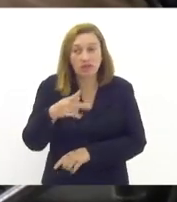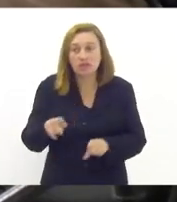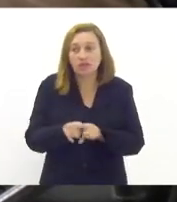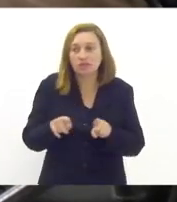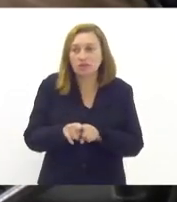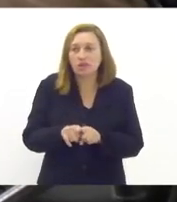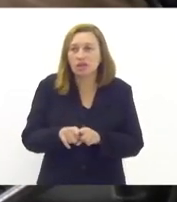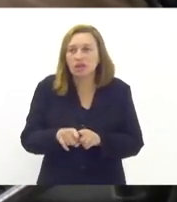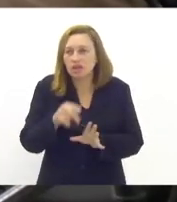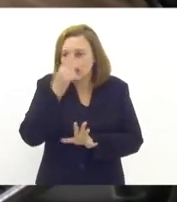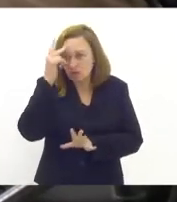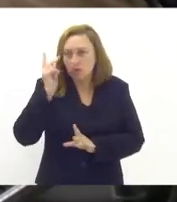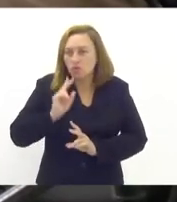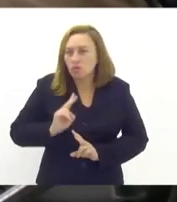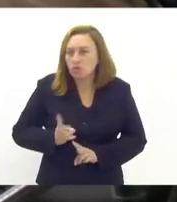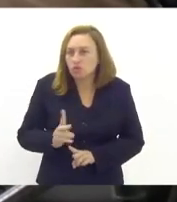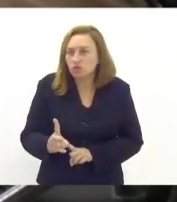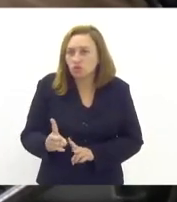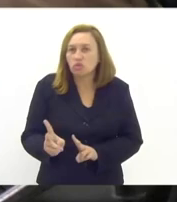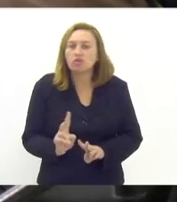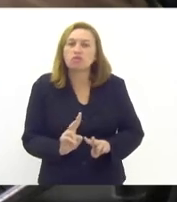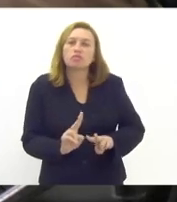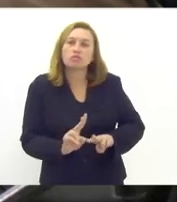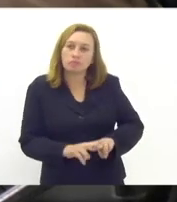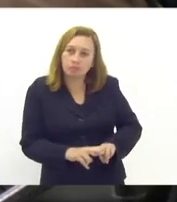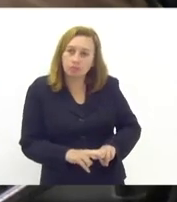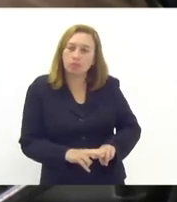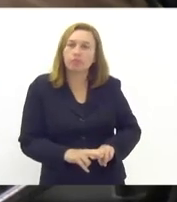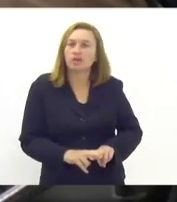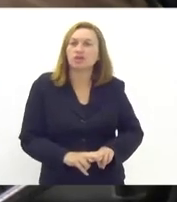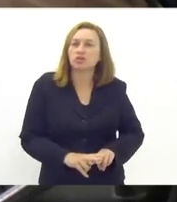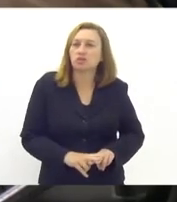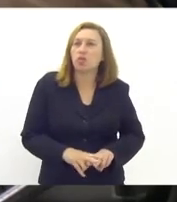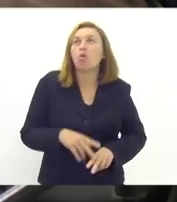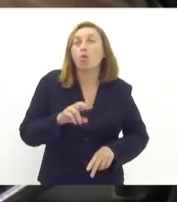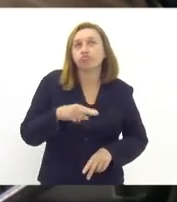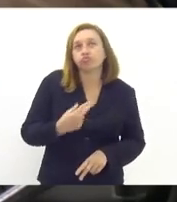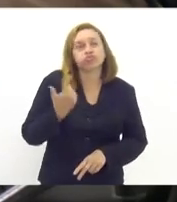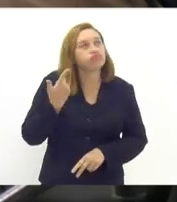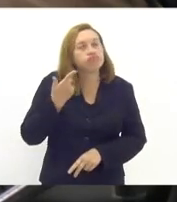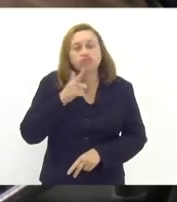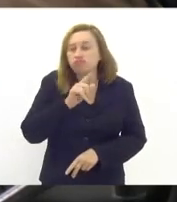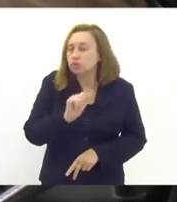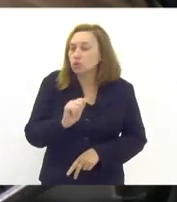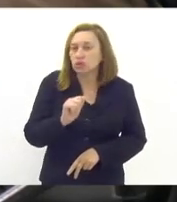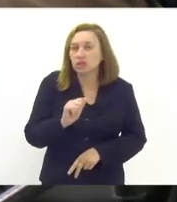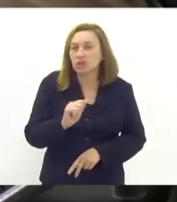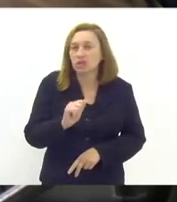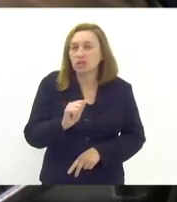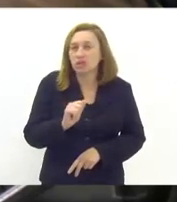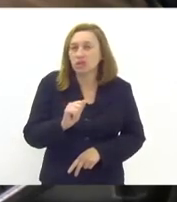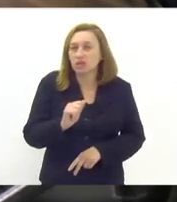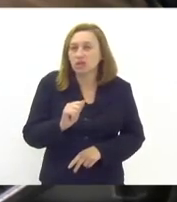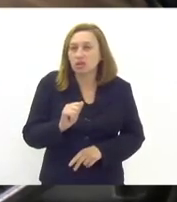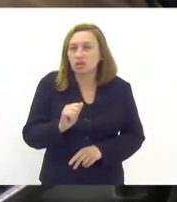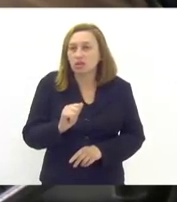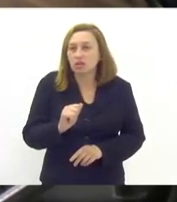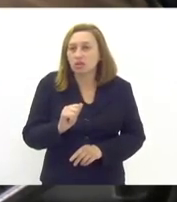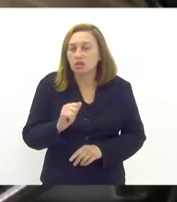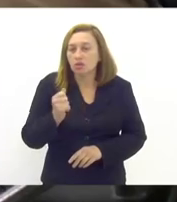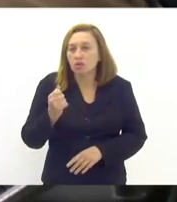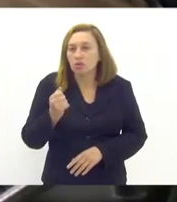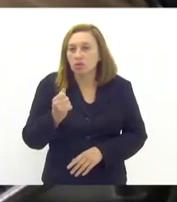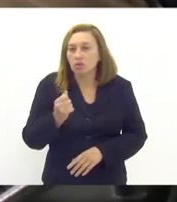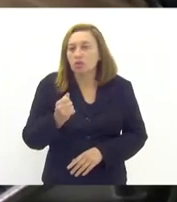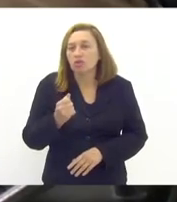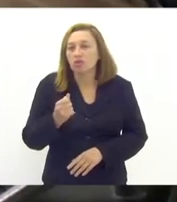pessoas permanecem sendo penalizadas. Ou porque não conseguem, de alguma maneira, né, limpar o seu nome,